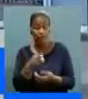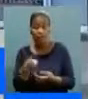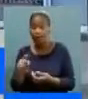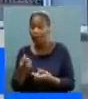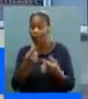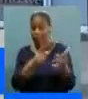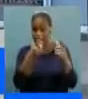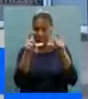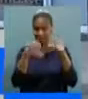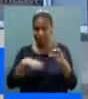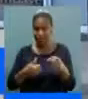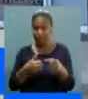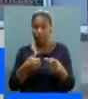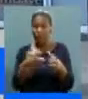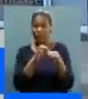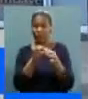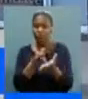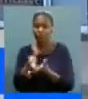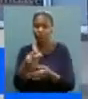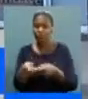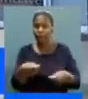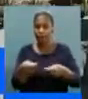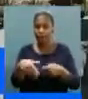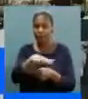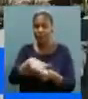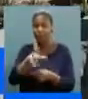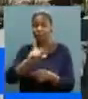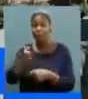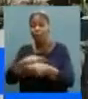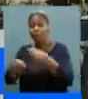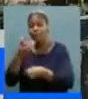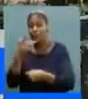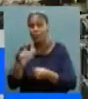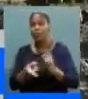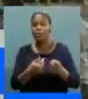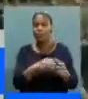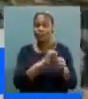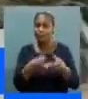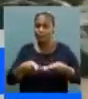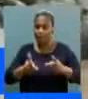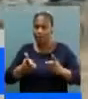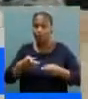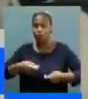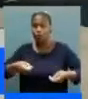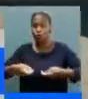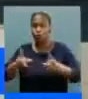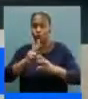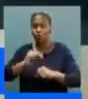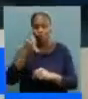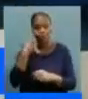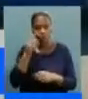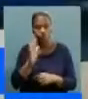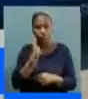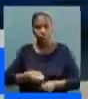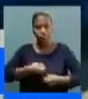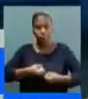pelas empresas cabo-verdianas na sua relação direta com o mercado nacional e de exportação, no que respeita aos mecanismos de gestão modernos, reconhecidos